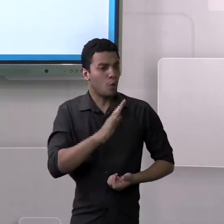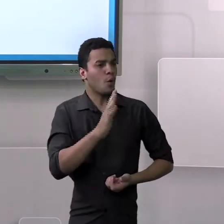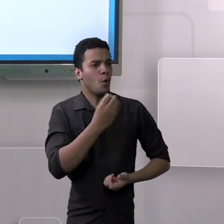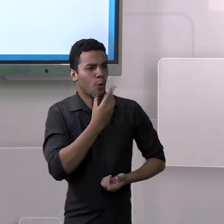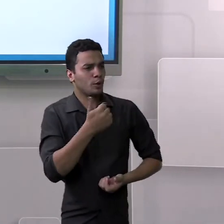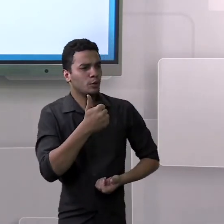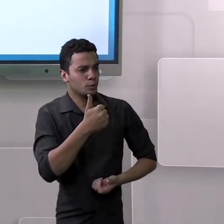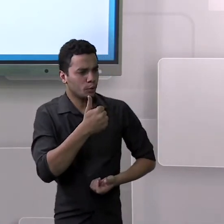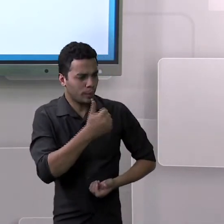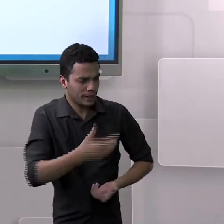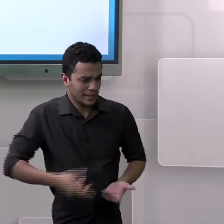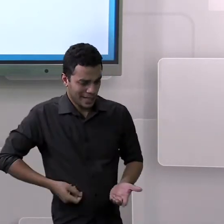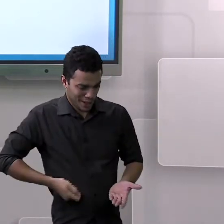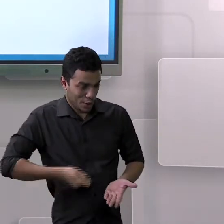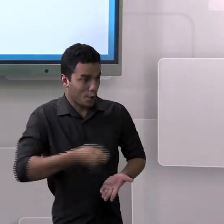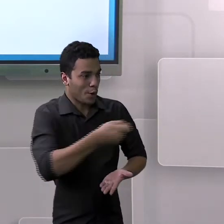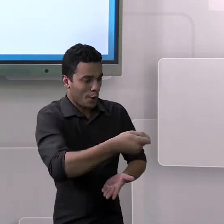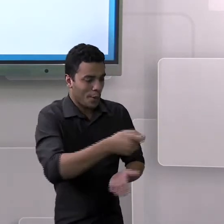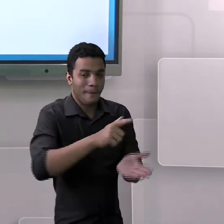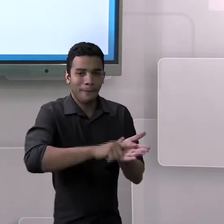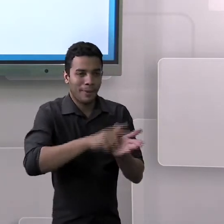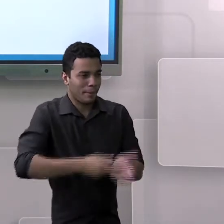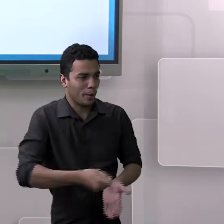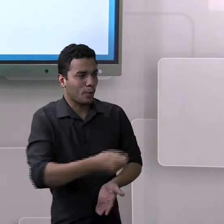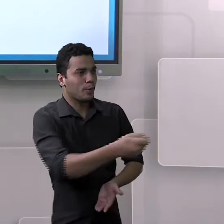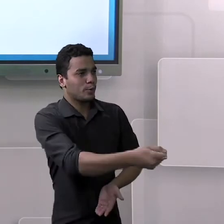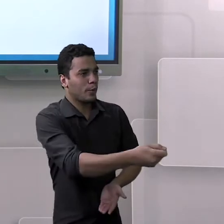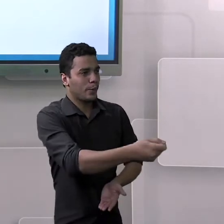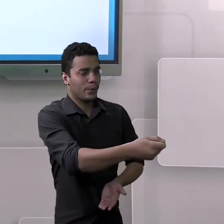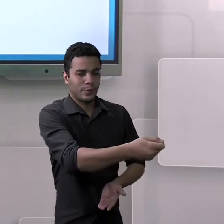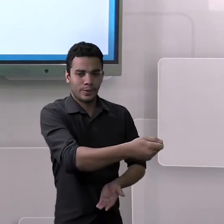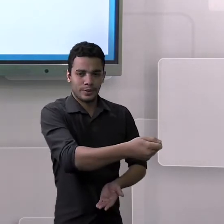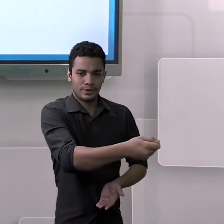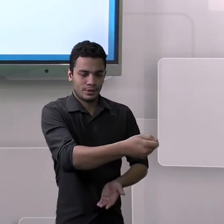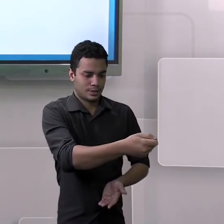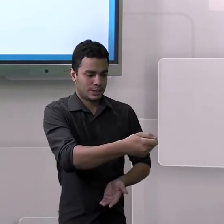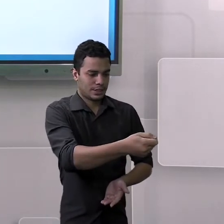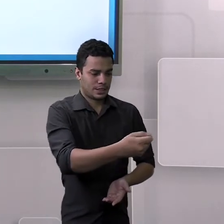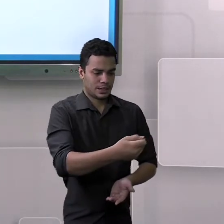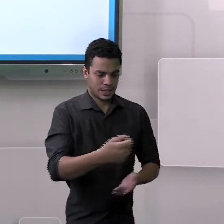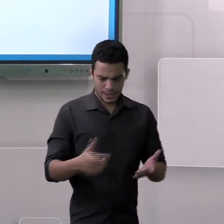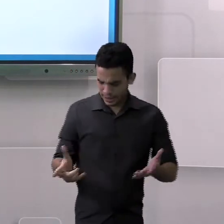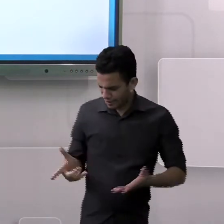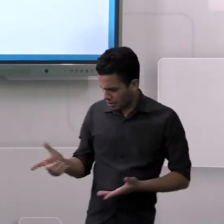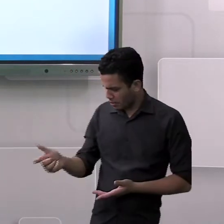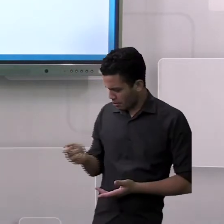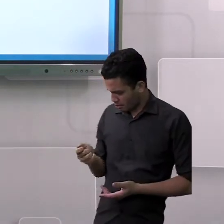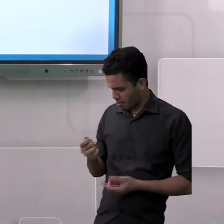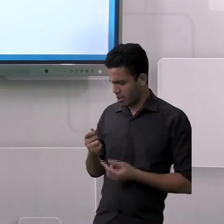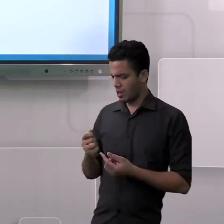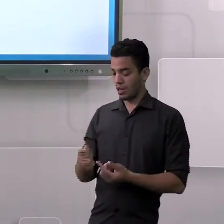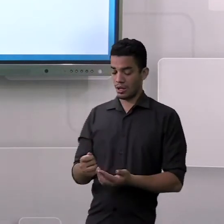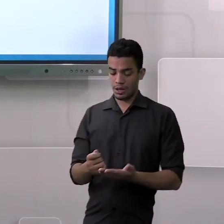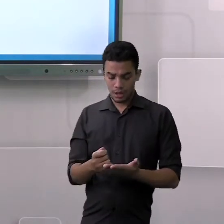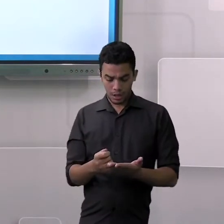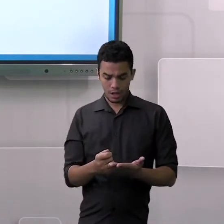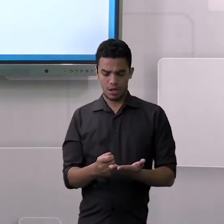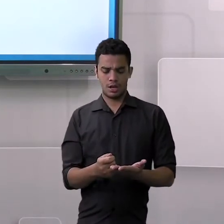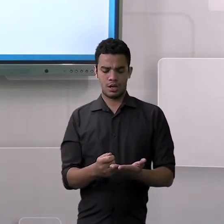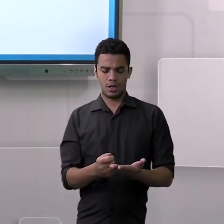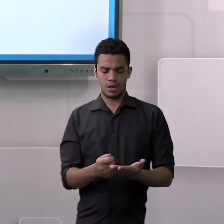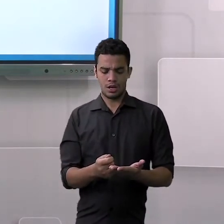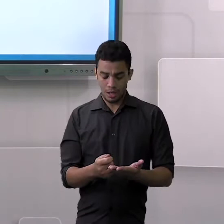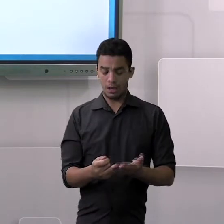papel. Isso é o folheto de alguma propaganda. Pode ser de um consultório